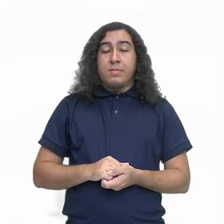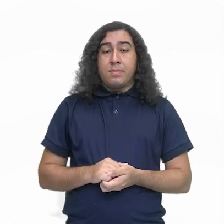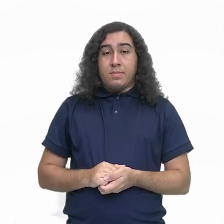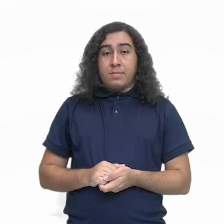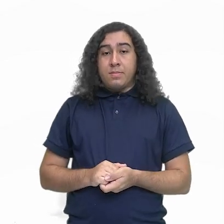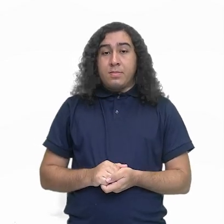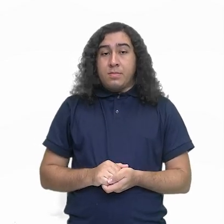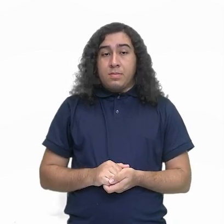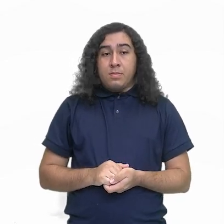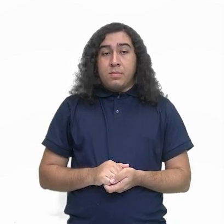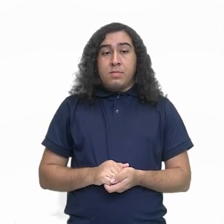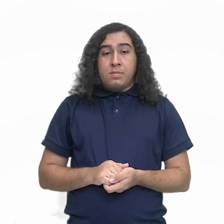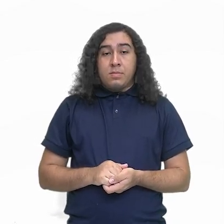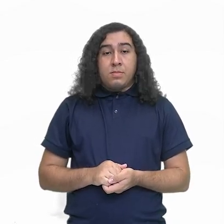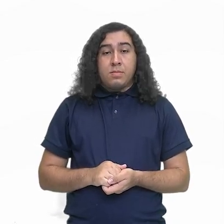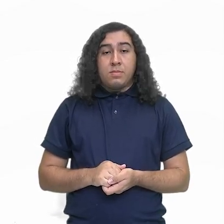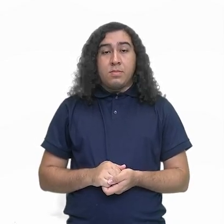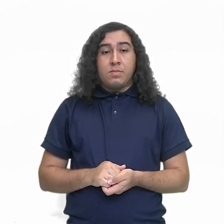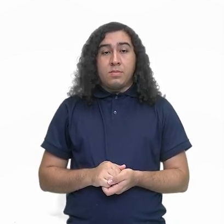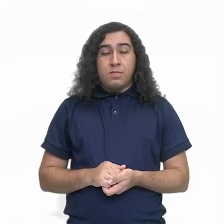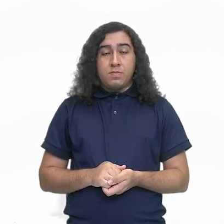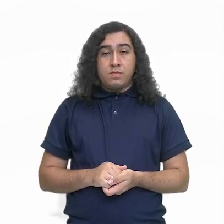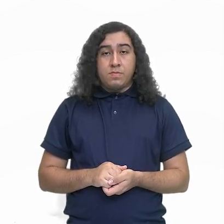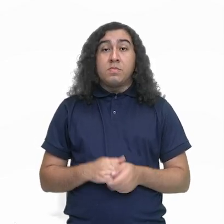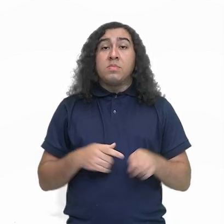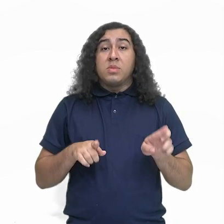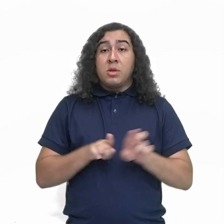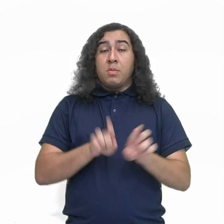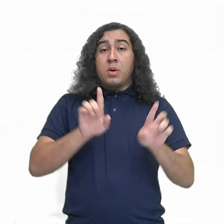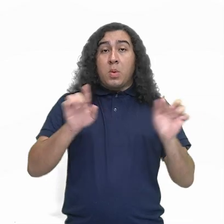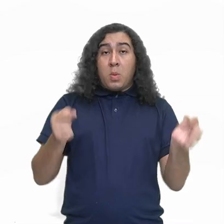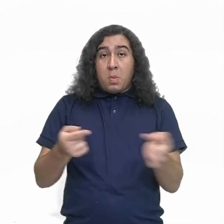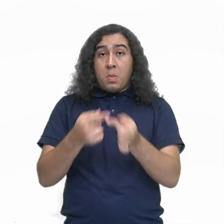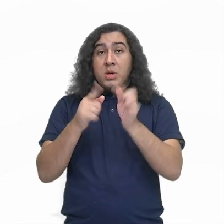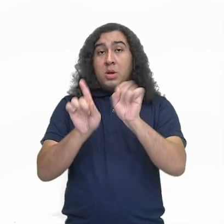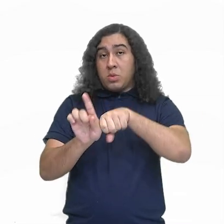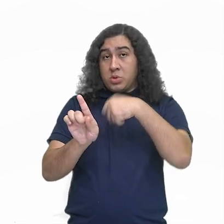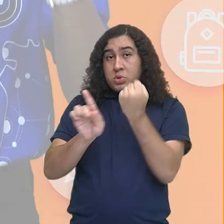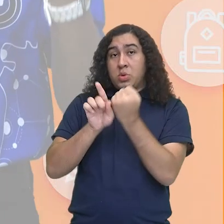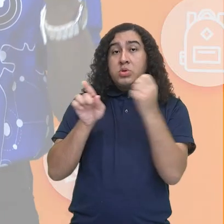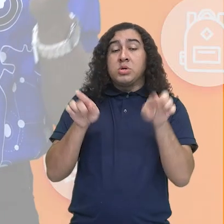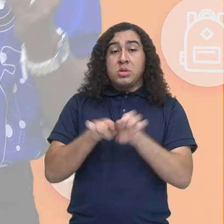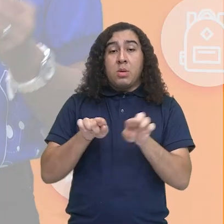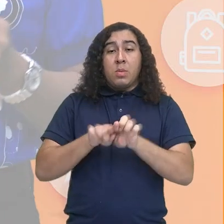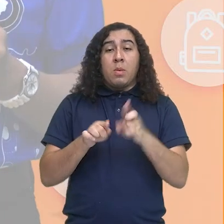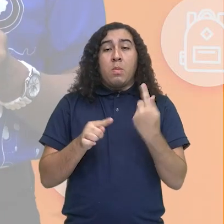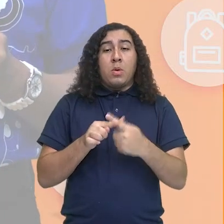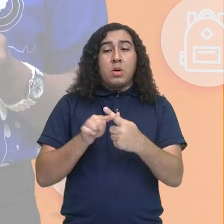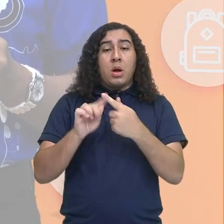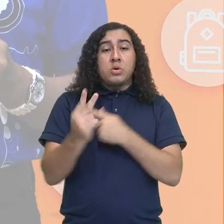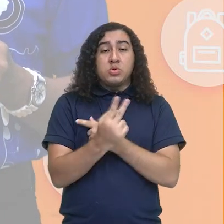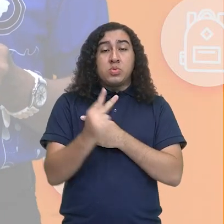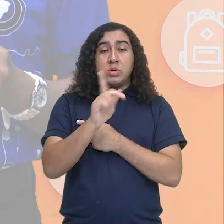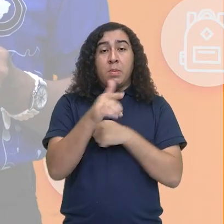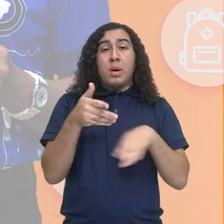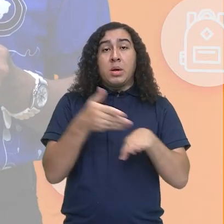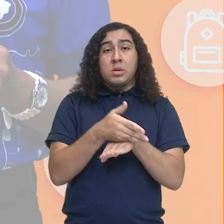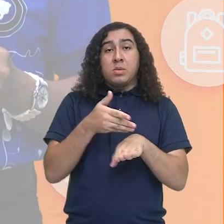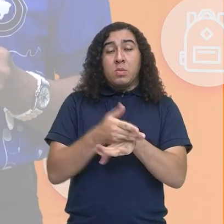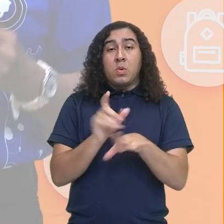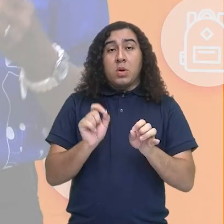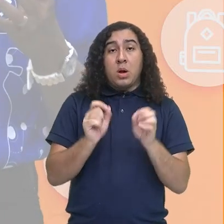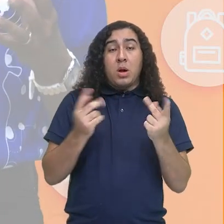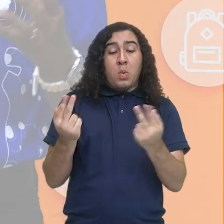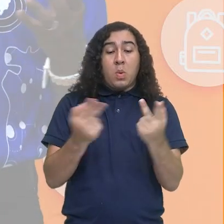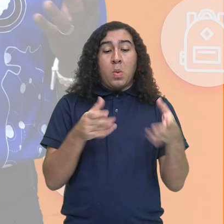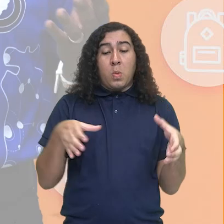a antropologia, ela está aí muito aliada à sociologia, porque elas fazem parte do mesmo